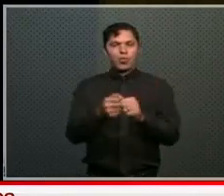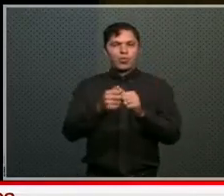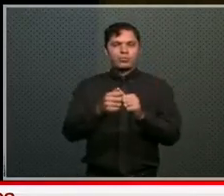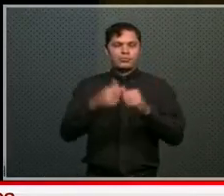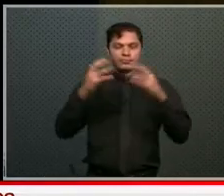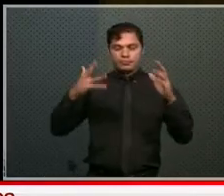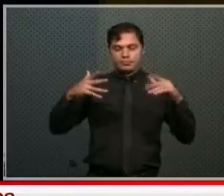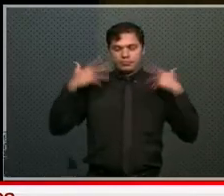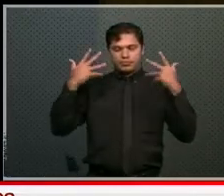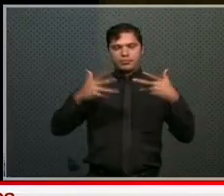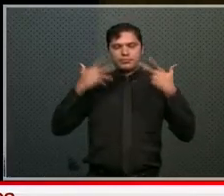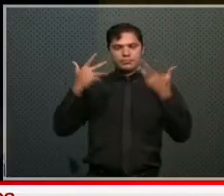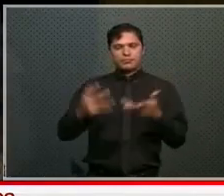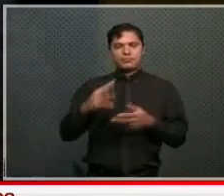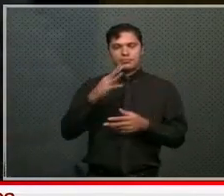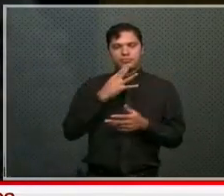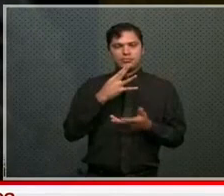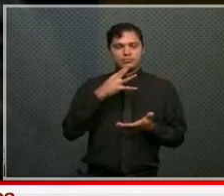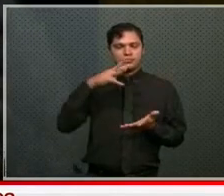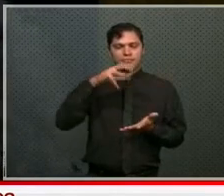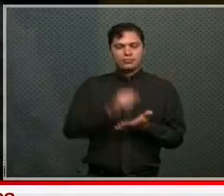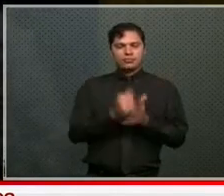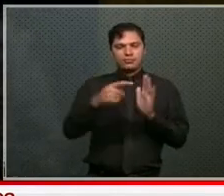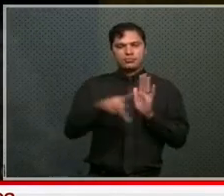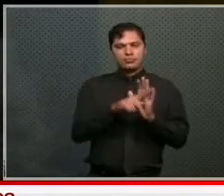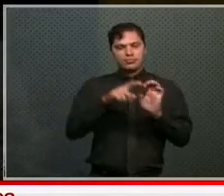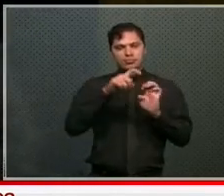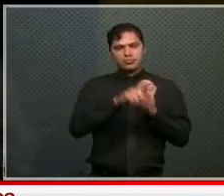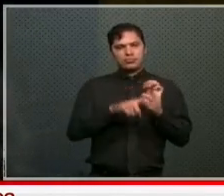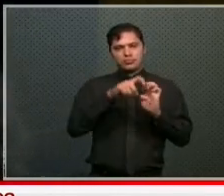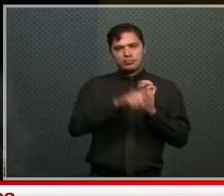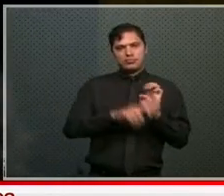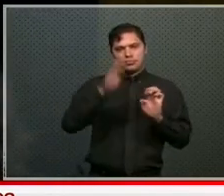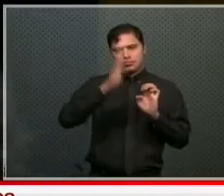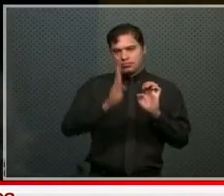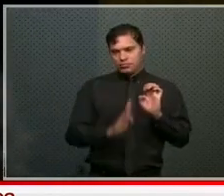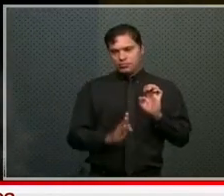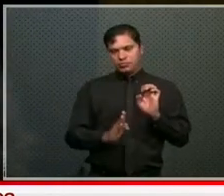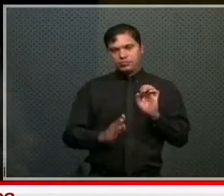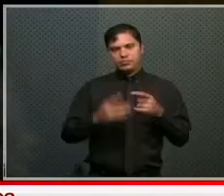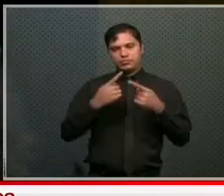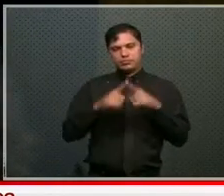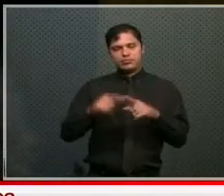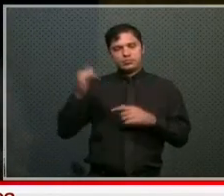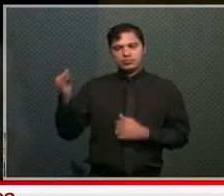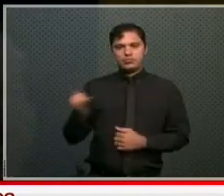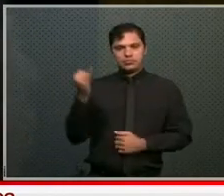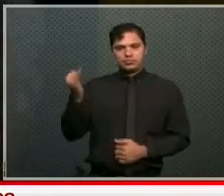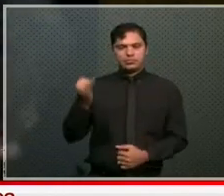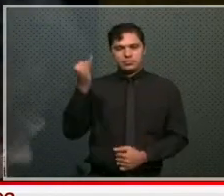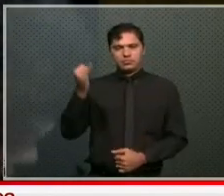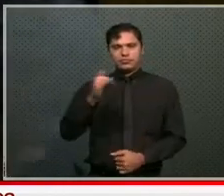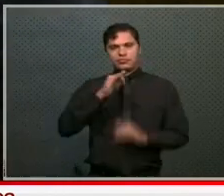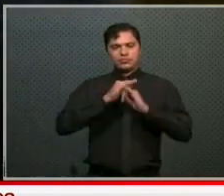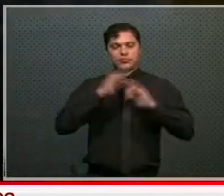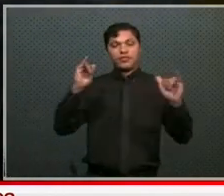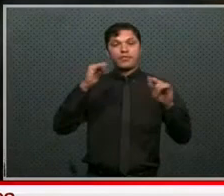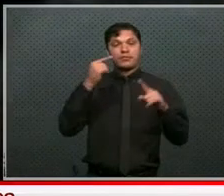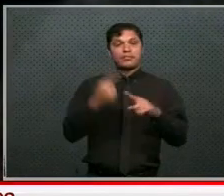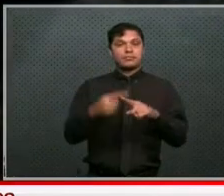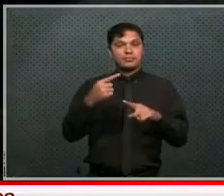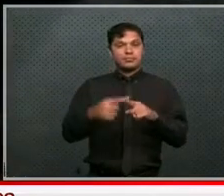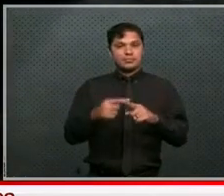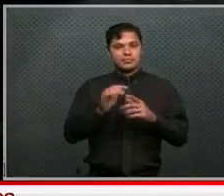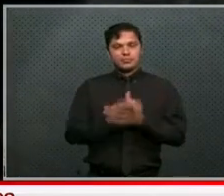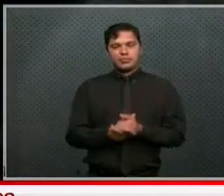de estar sendo reconhecido pelo sistema Embrapa Nacional mas é importante que eu diga o porquê